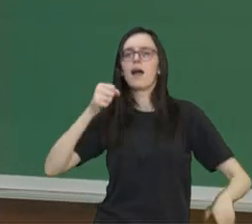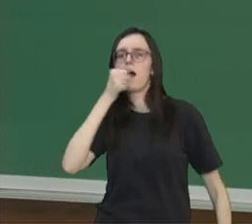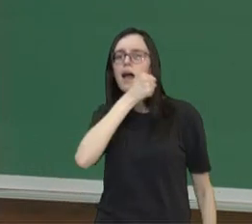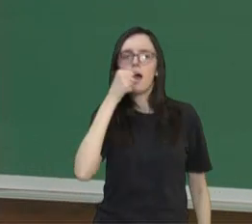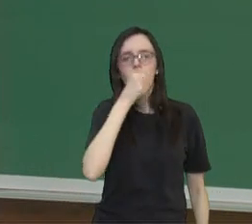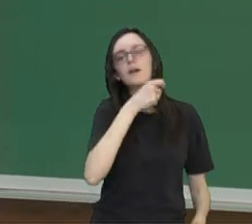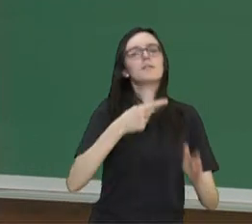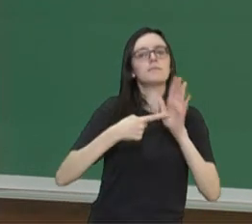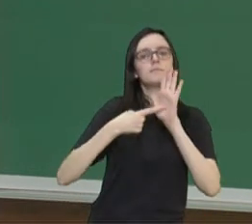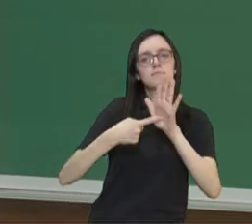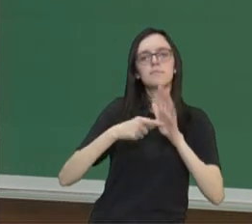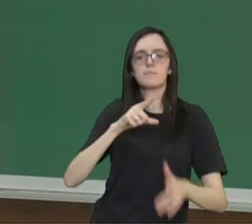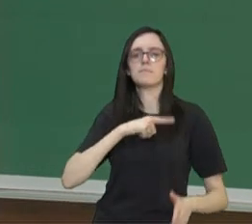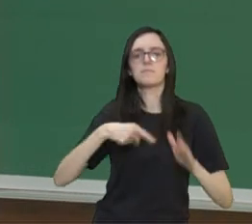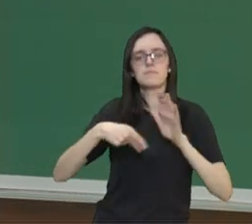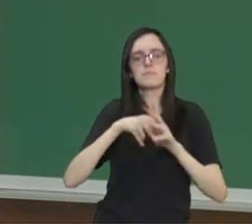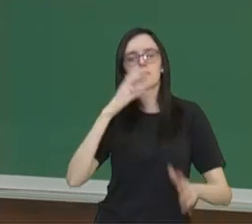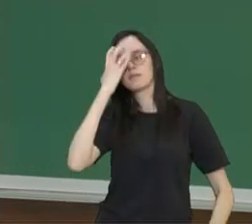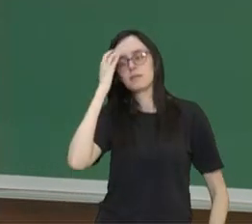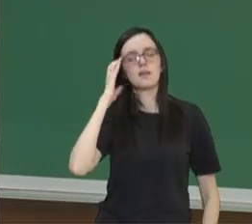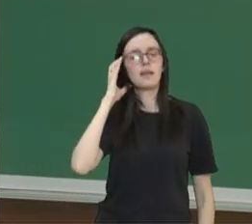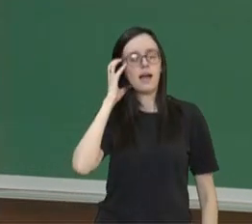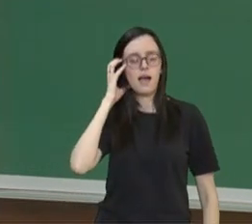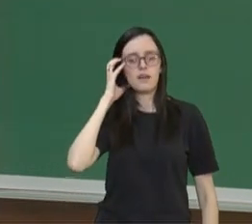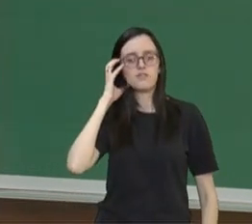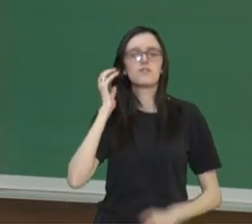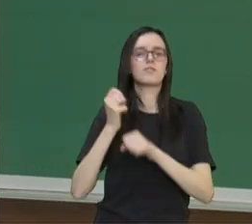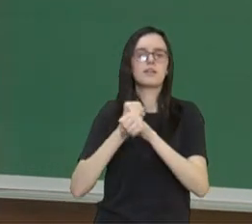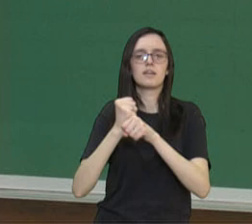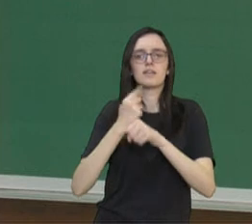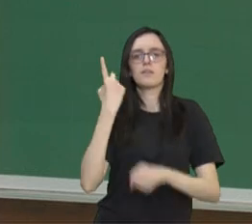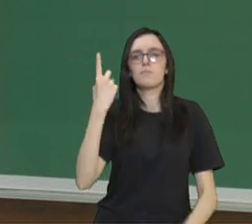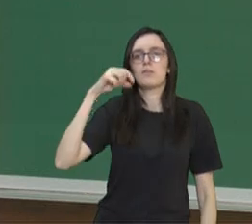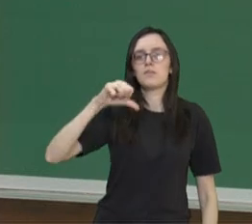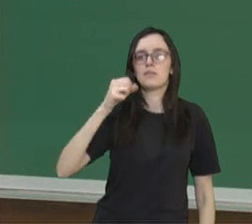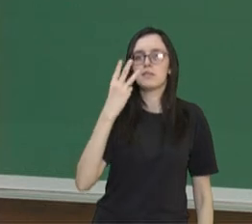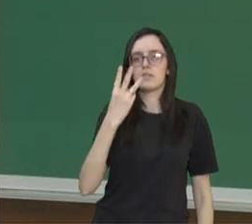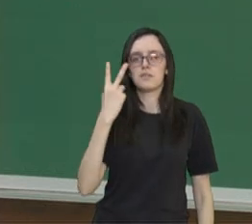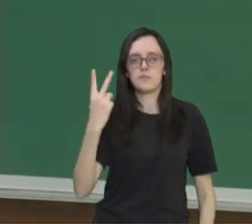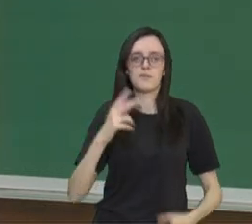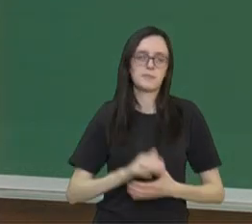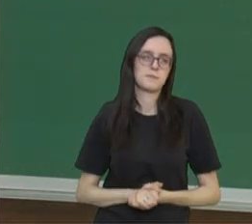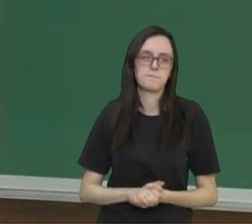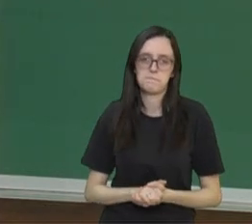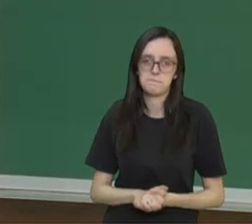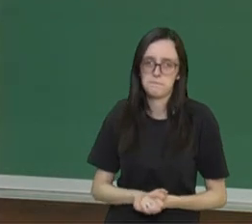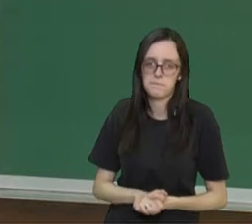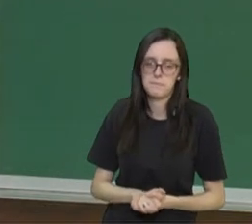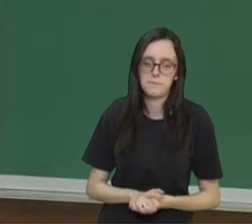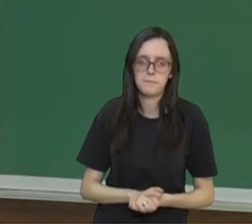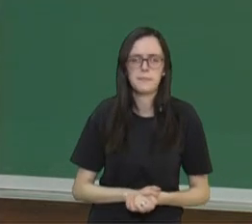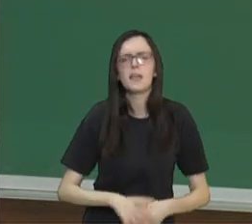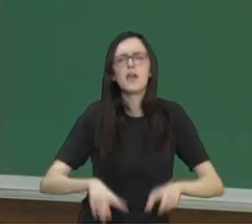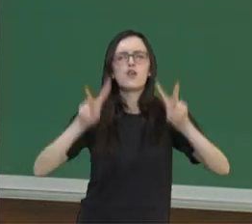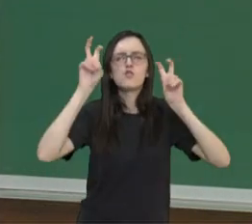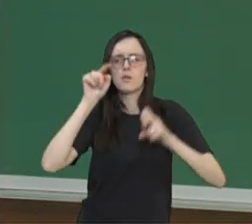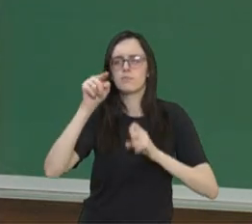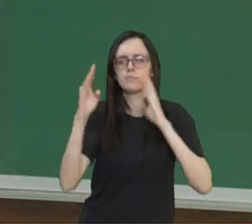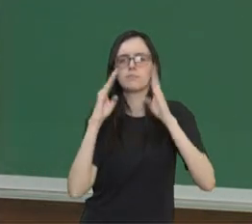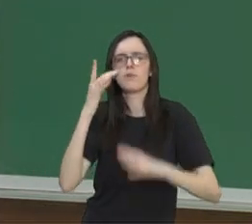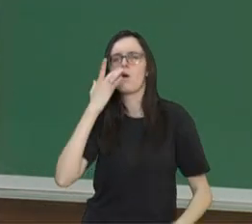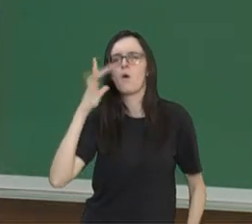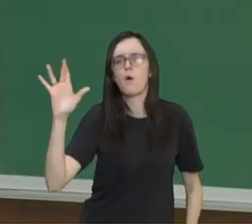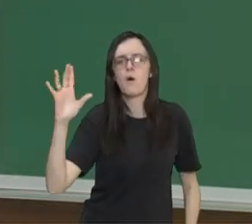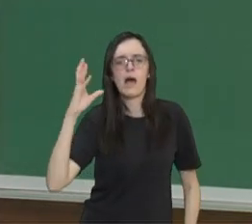cantores, apresentadores da rádio Mairink Veiga em 1932. Sobre essa era de ouro do rádio,